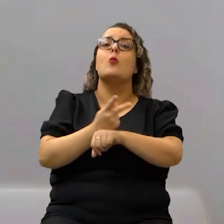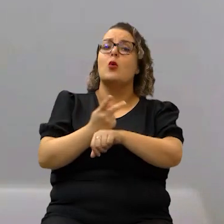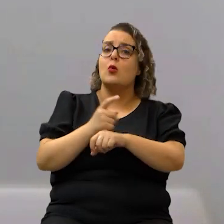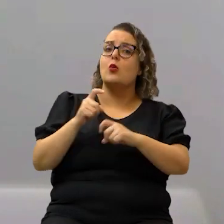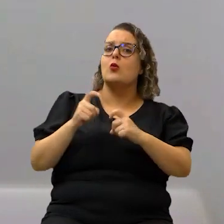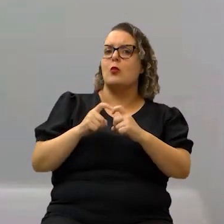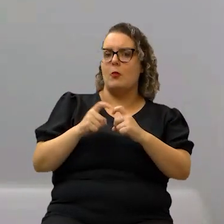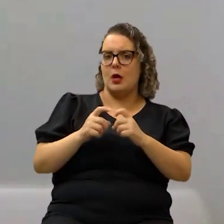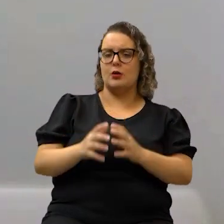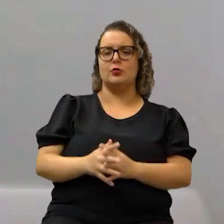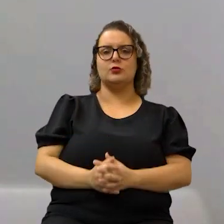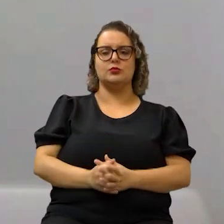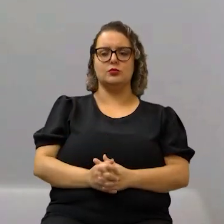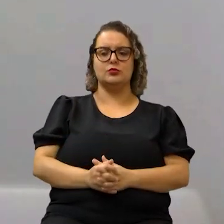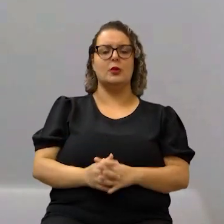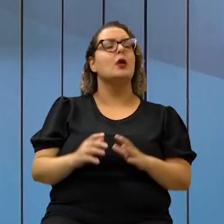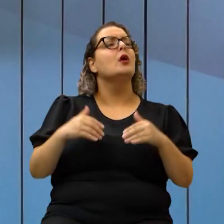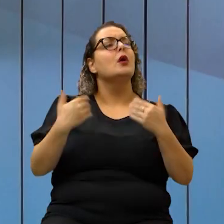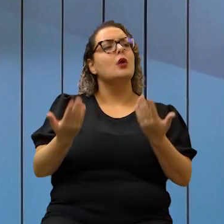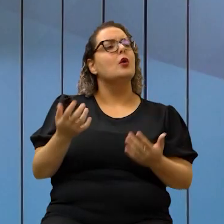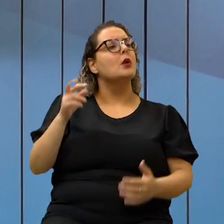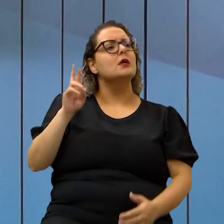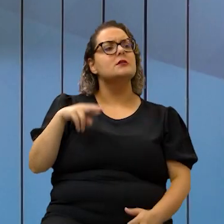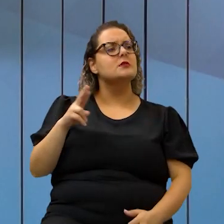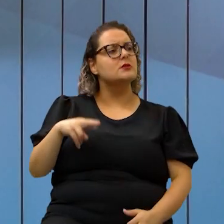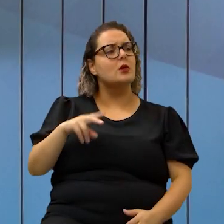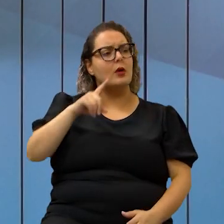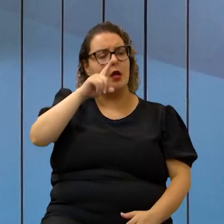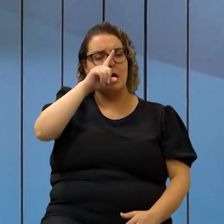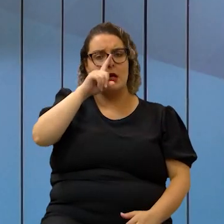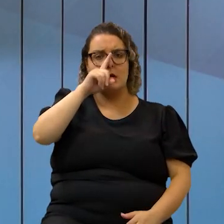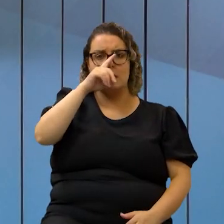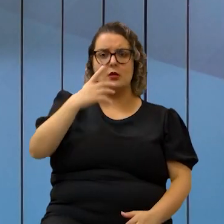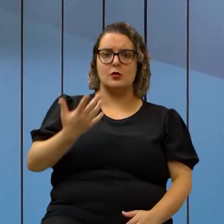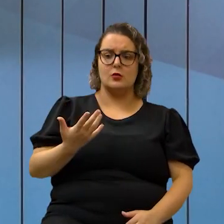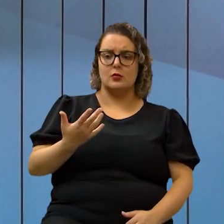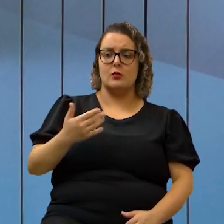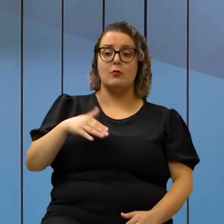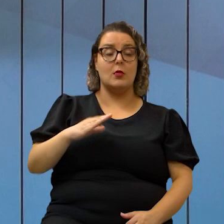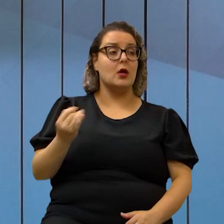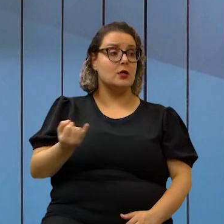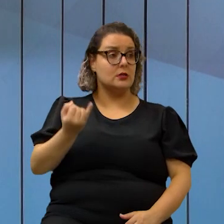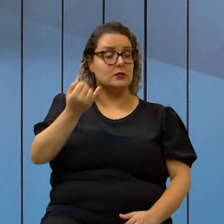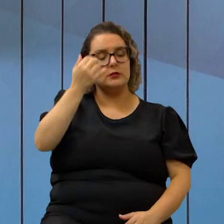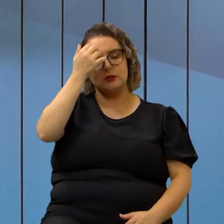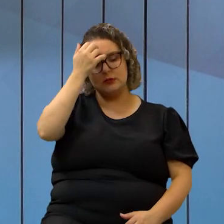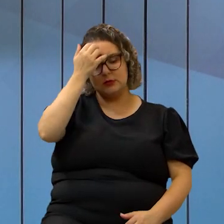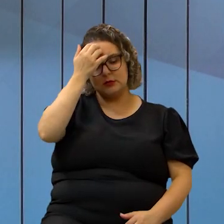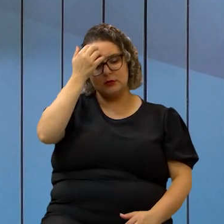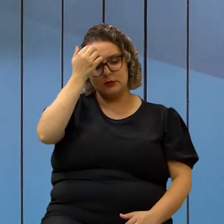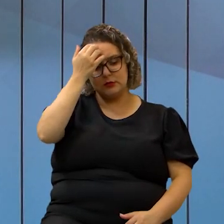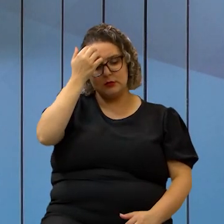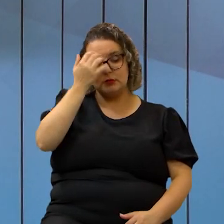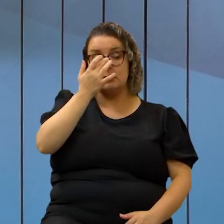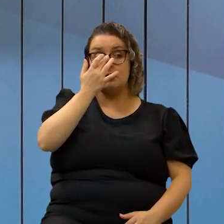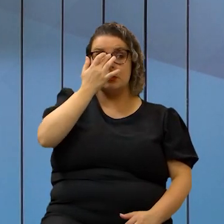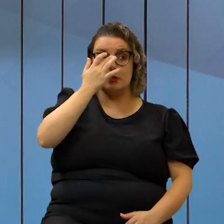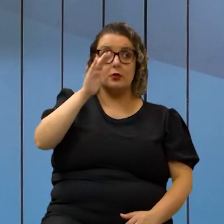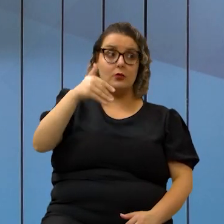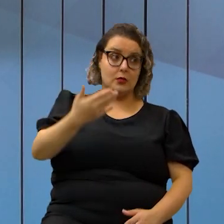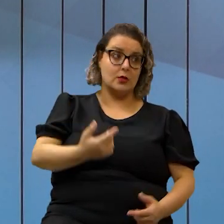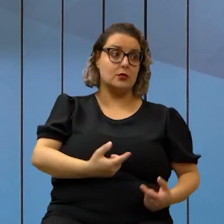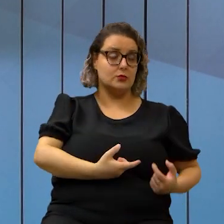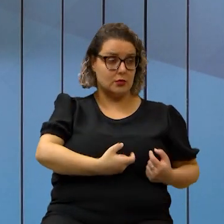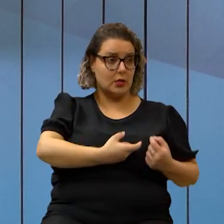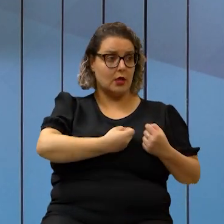ajuda médica. E quais são os fatores de risco, né, mais importantes, na causa do